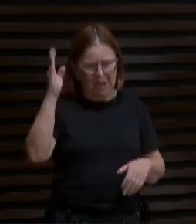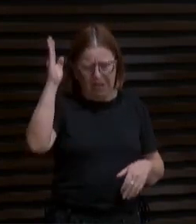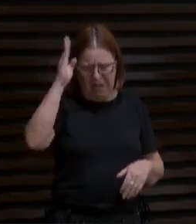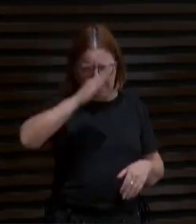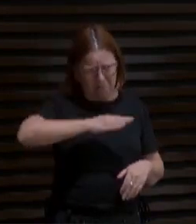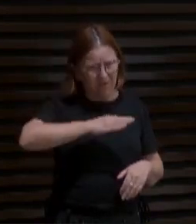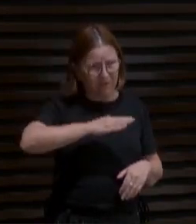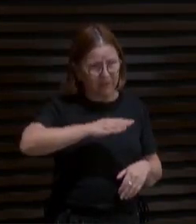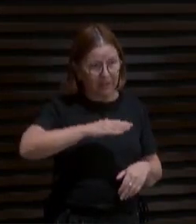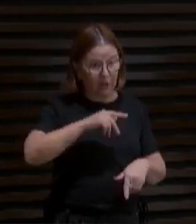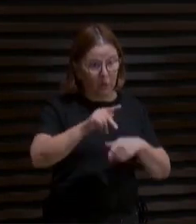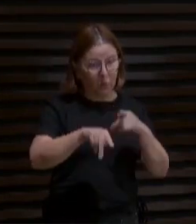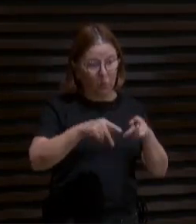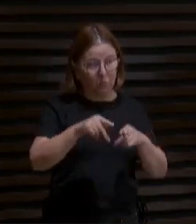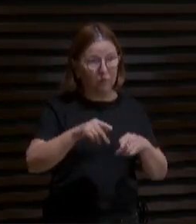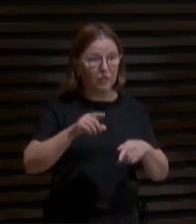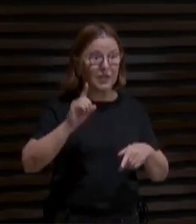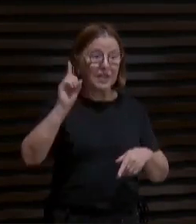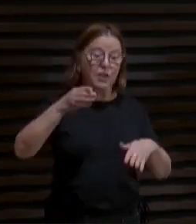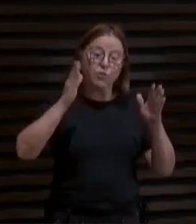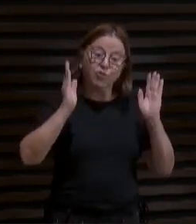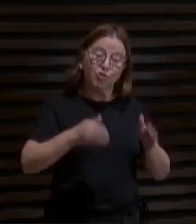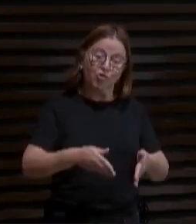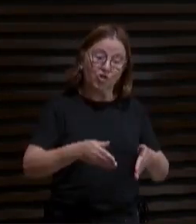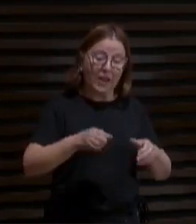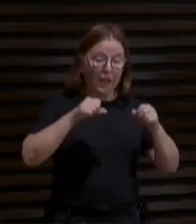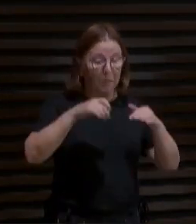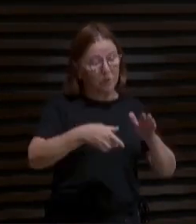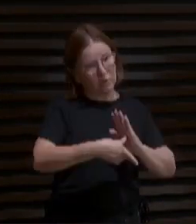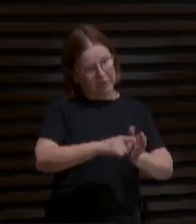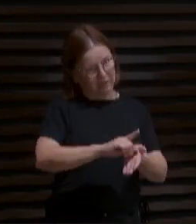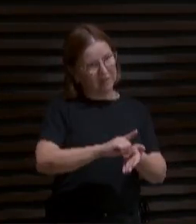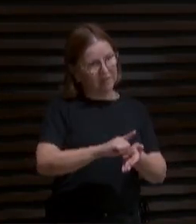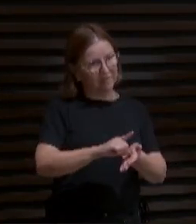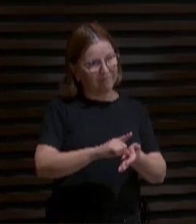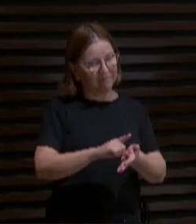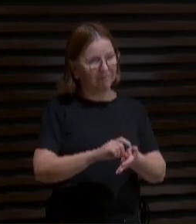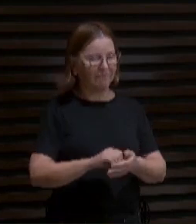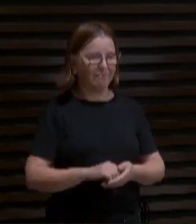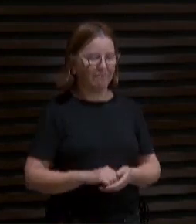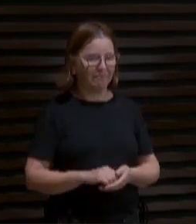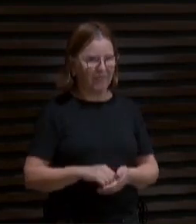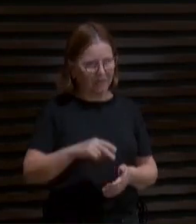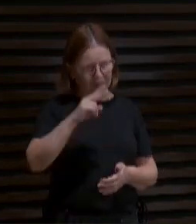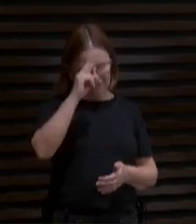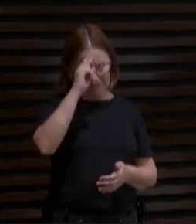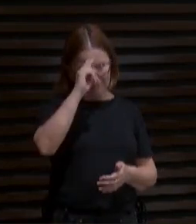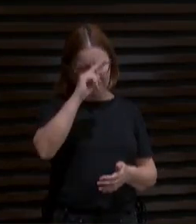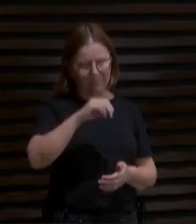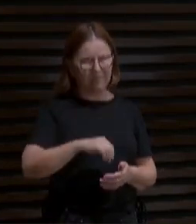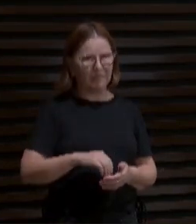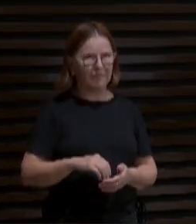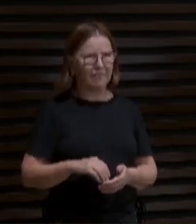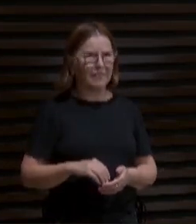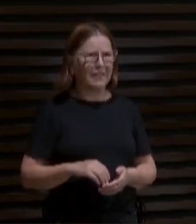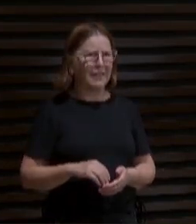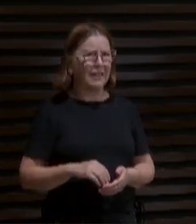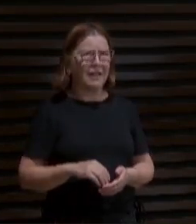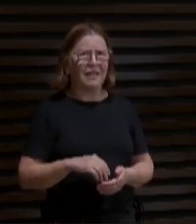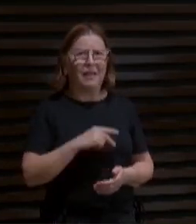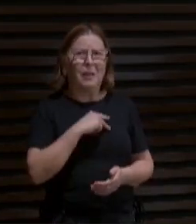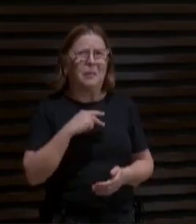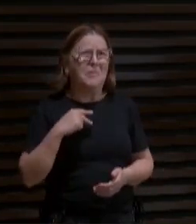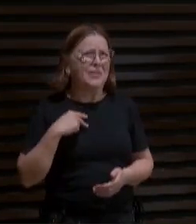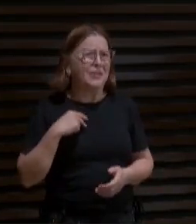tem maldição contra quem tem a bênção de Deus. Guarde bem isso. Ah, pastor, fizeram